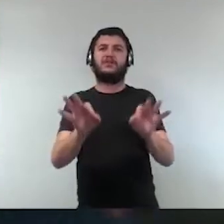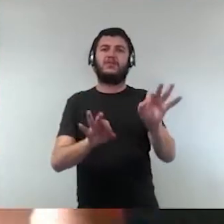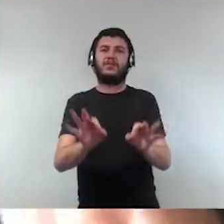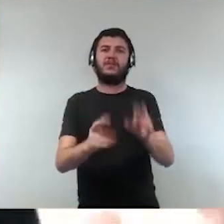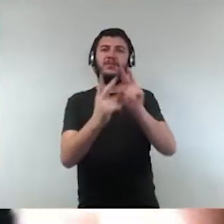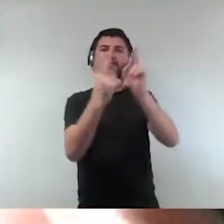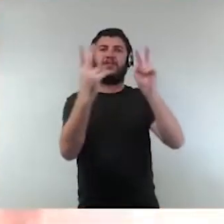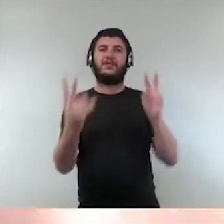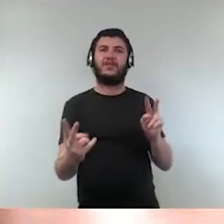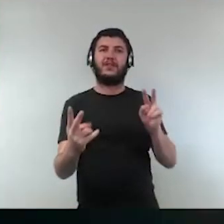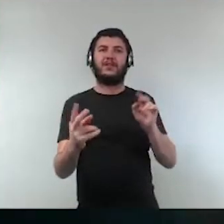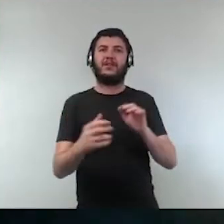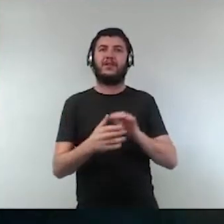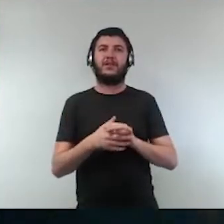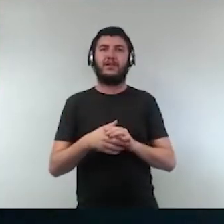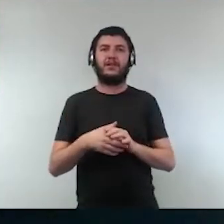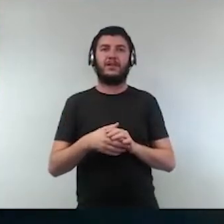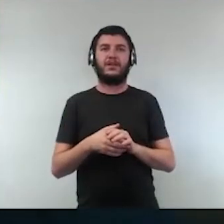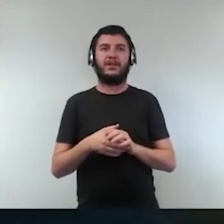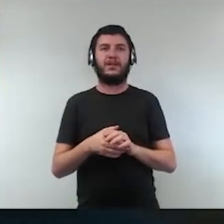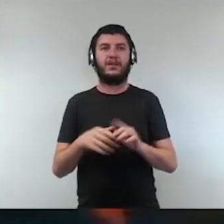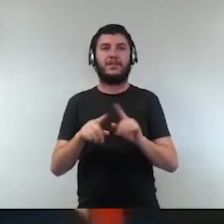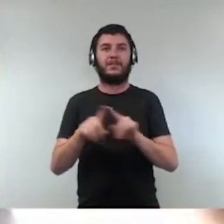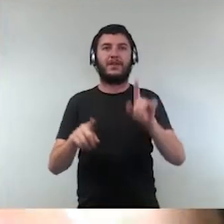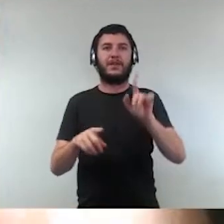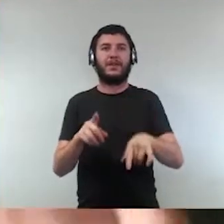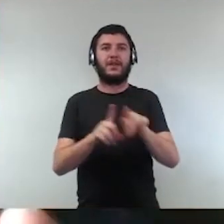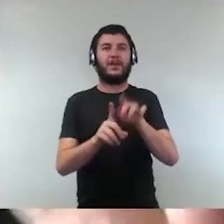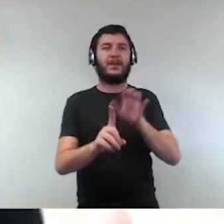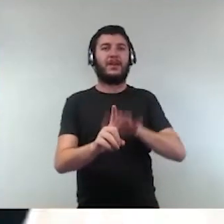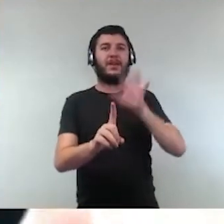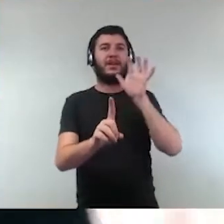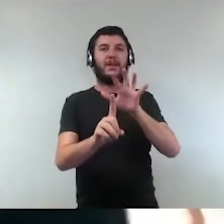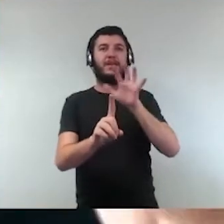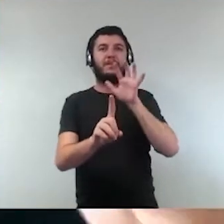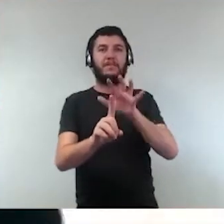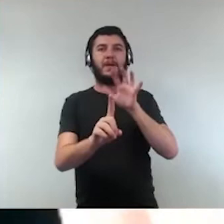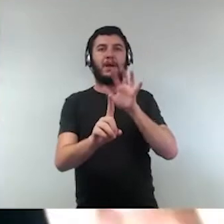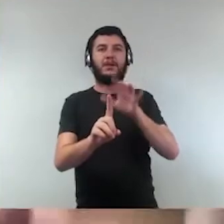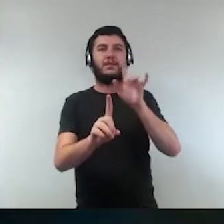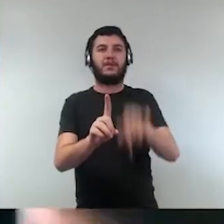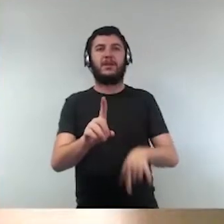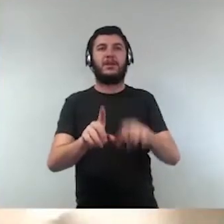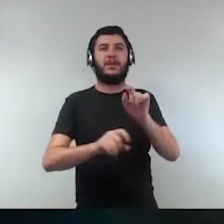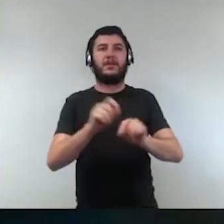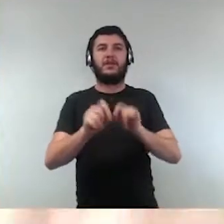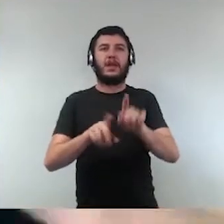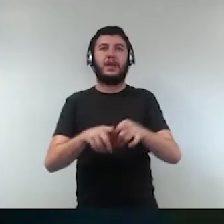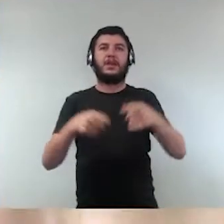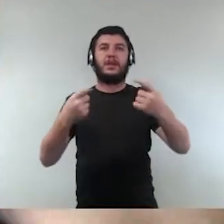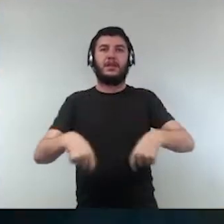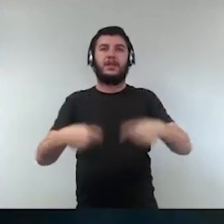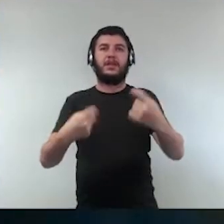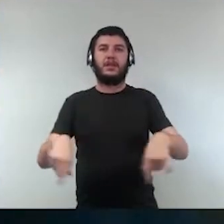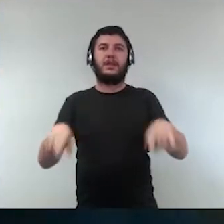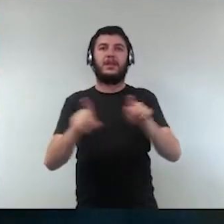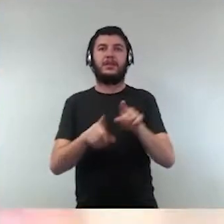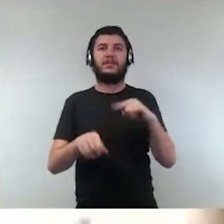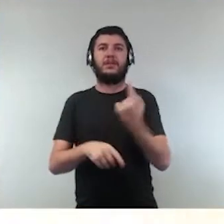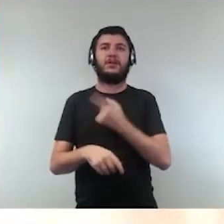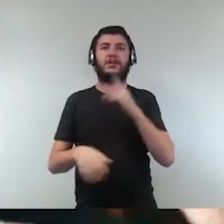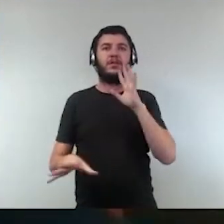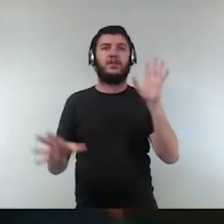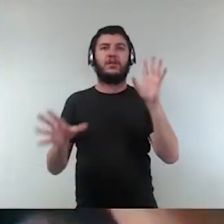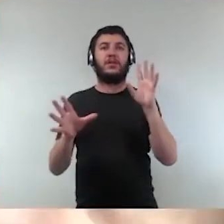destacar, nesse conjunto de impactos, é a necessidade de nós observarmos com mais atenção